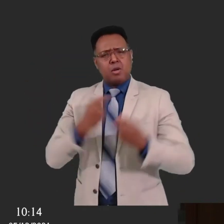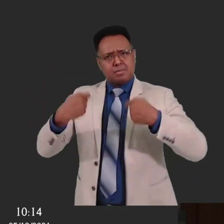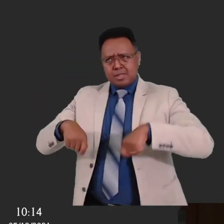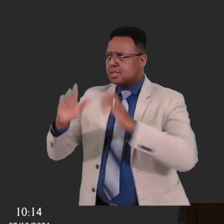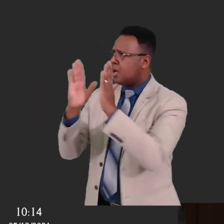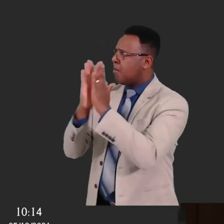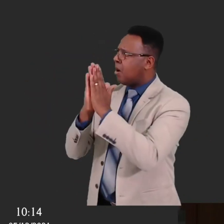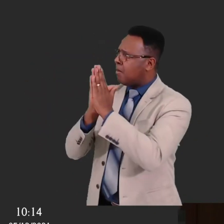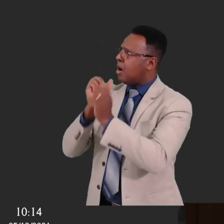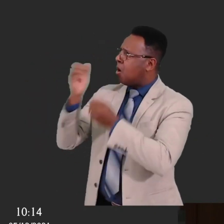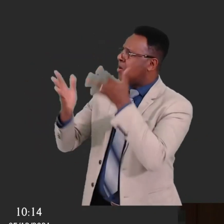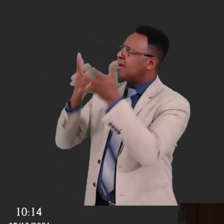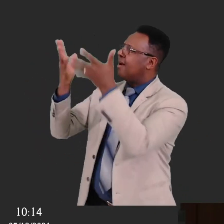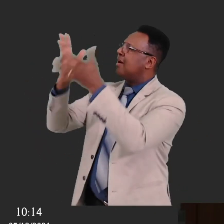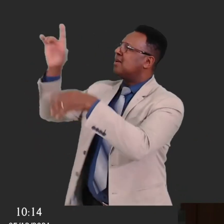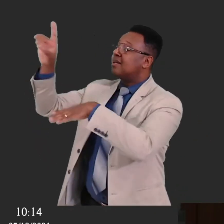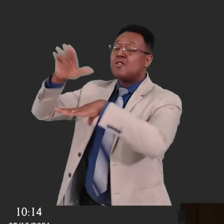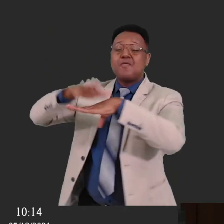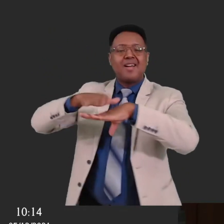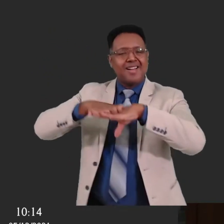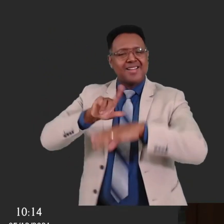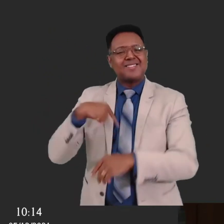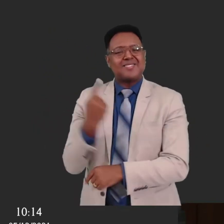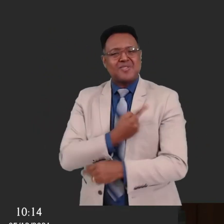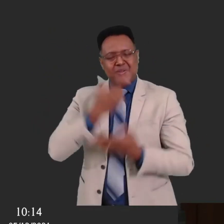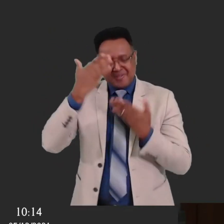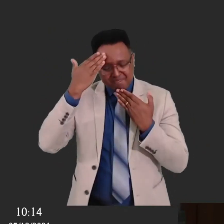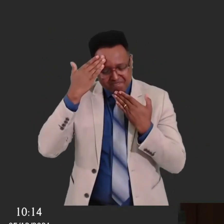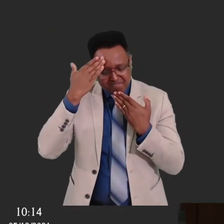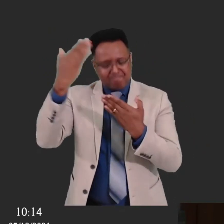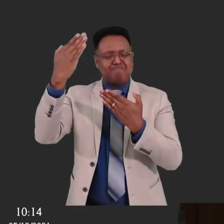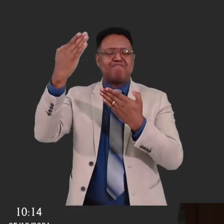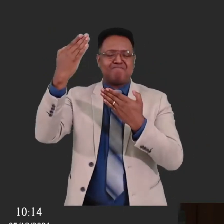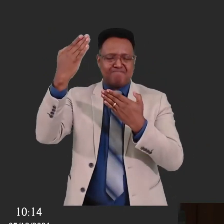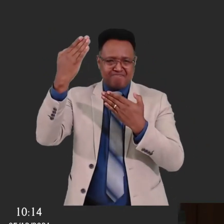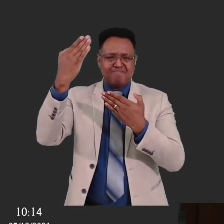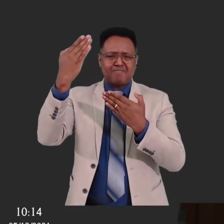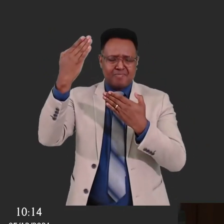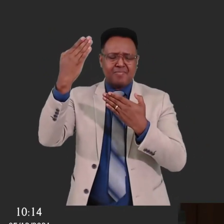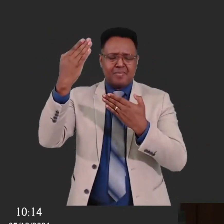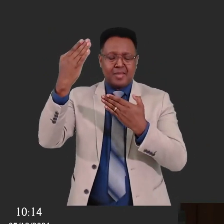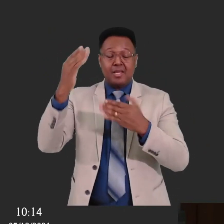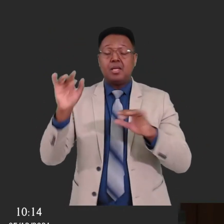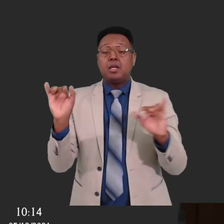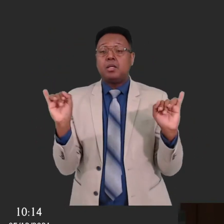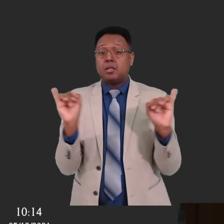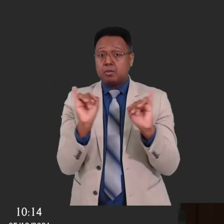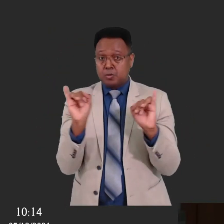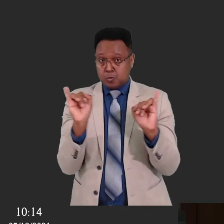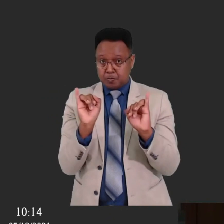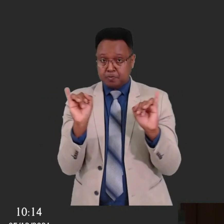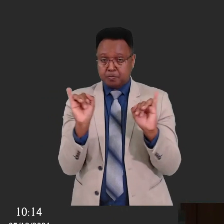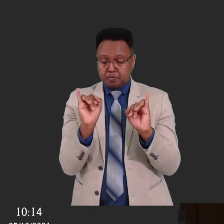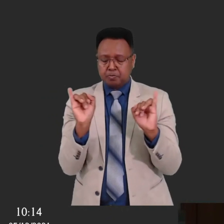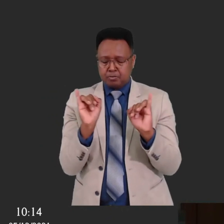continue operando e o seu nome vai sendo glorificado. Também uma necessidade que temos, irmãos, que não